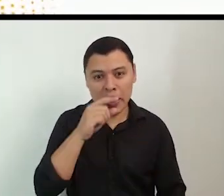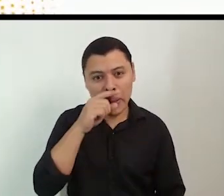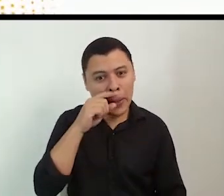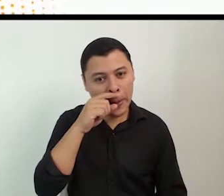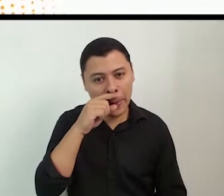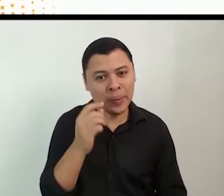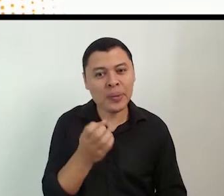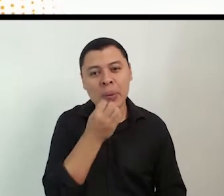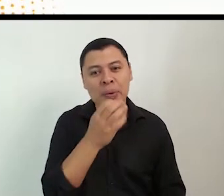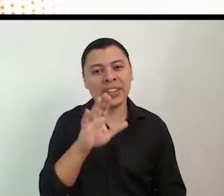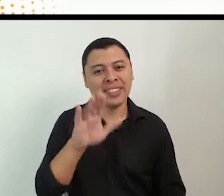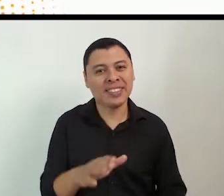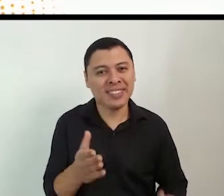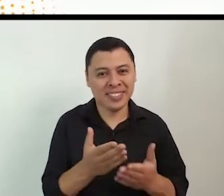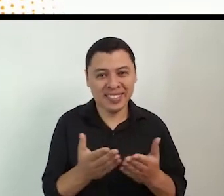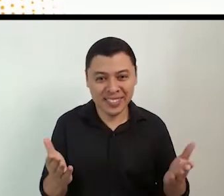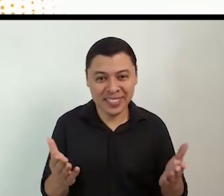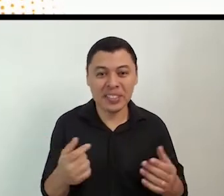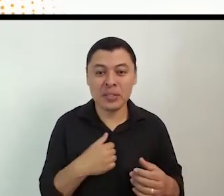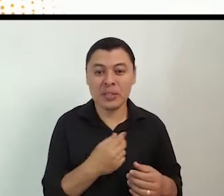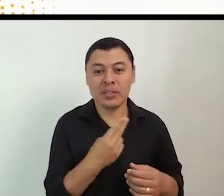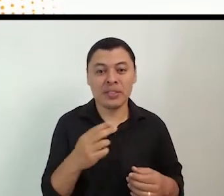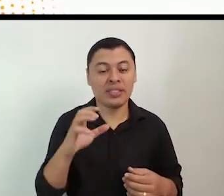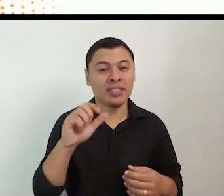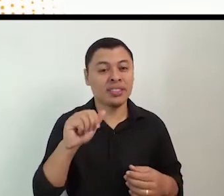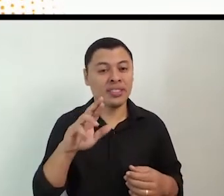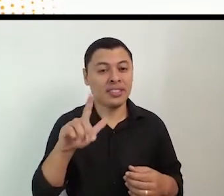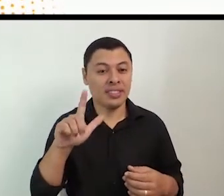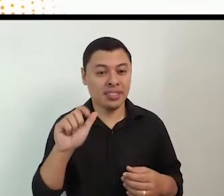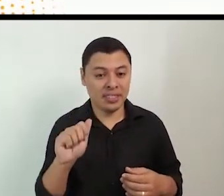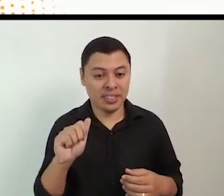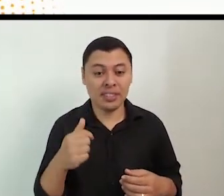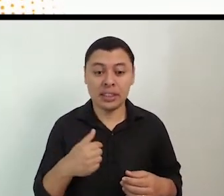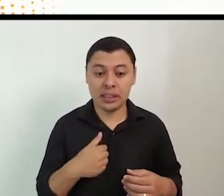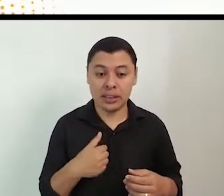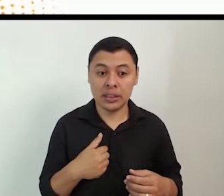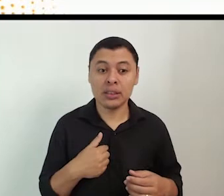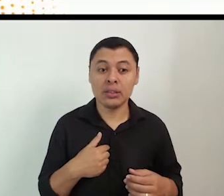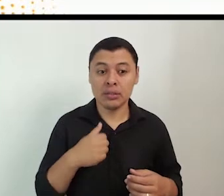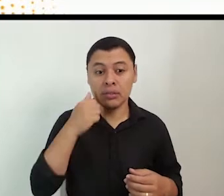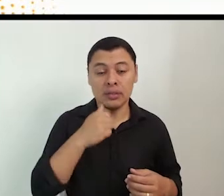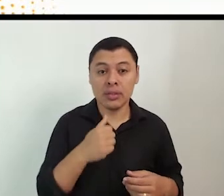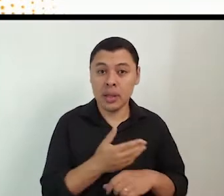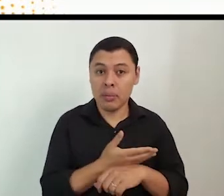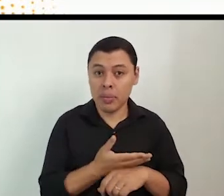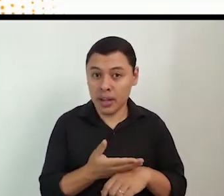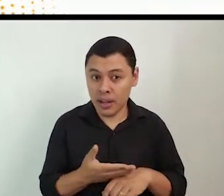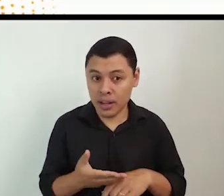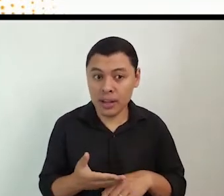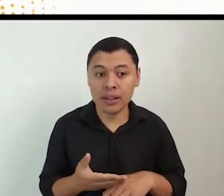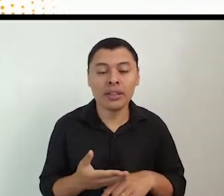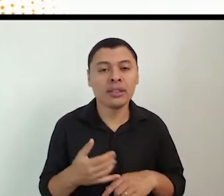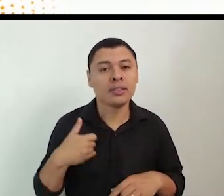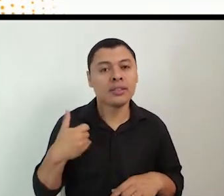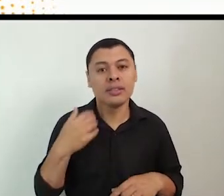Boa tarde, gente. Meu nome é Carla. Eu sou uma mulher branca de